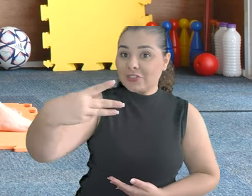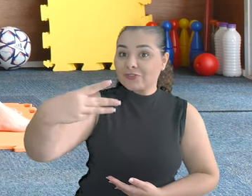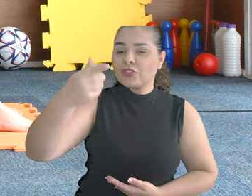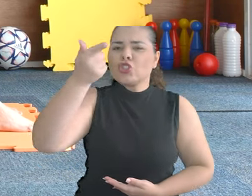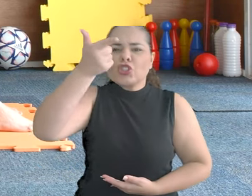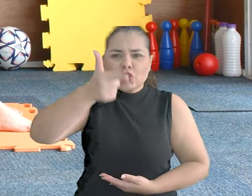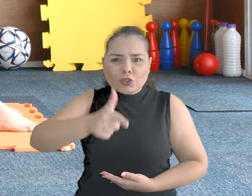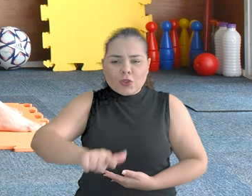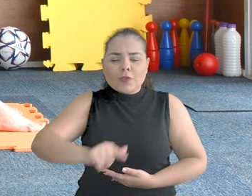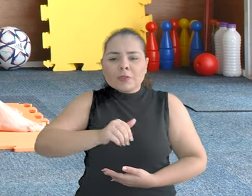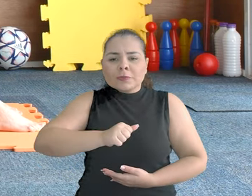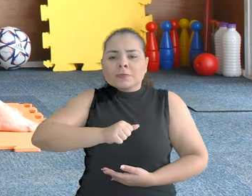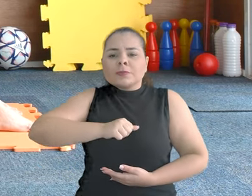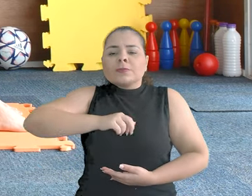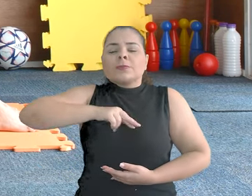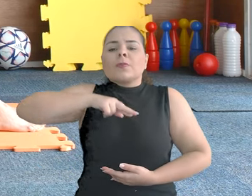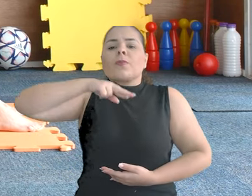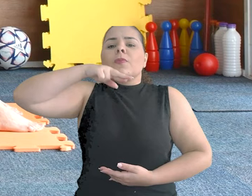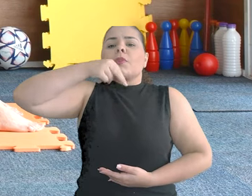três